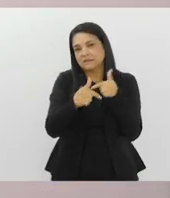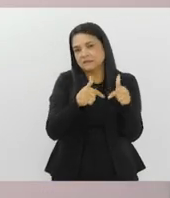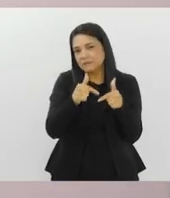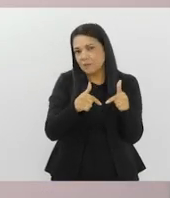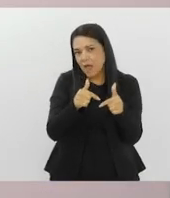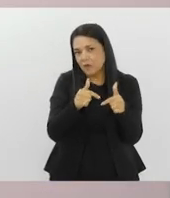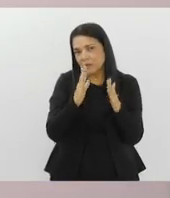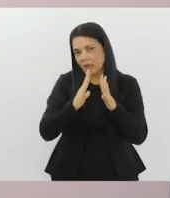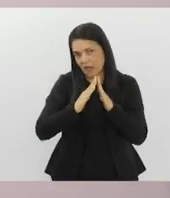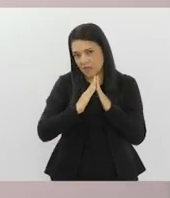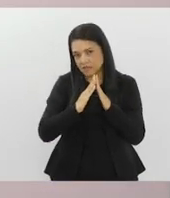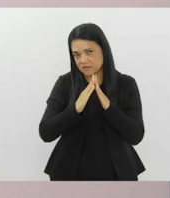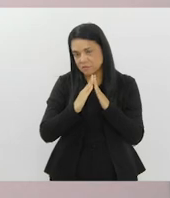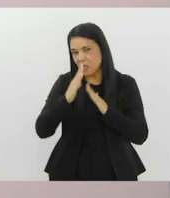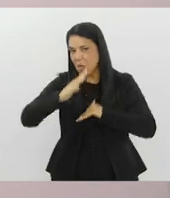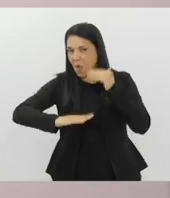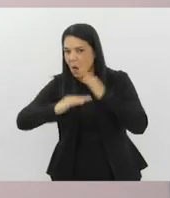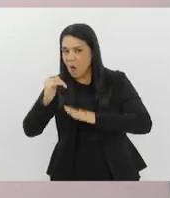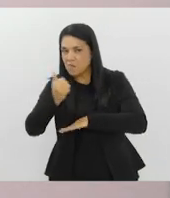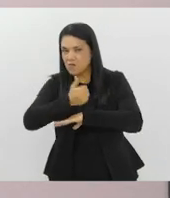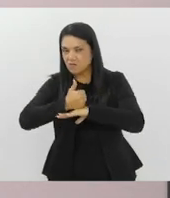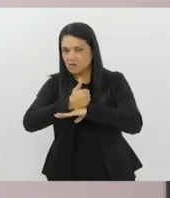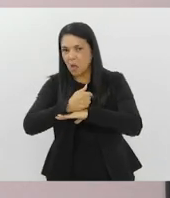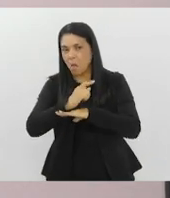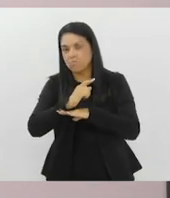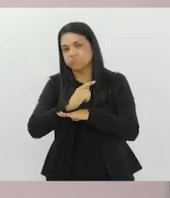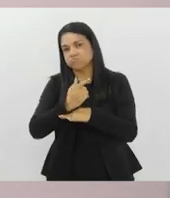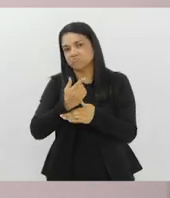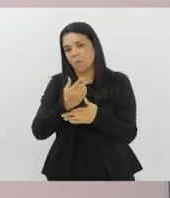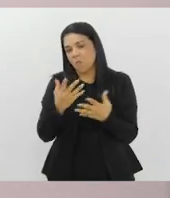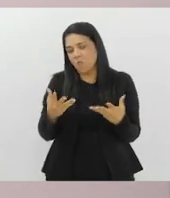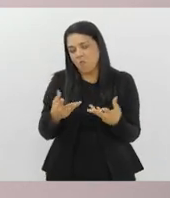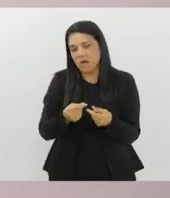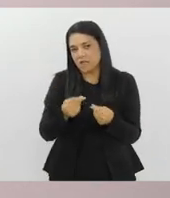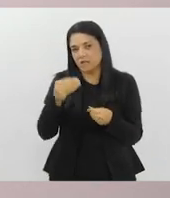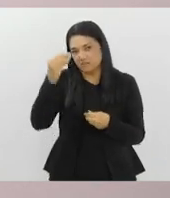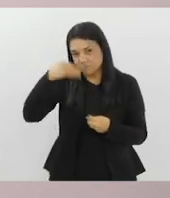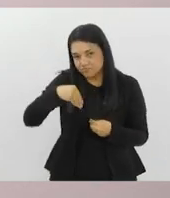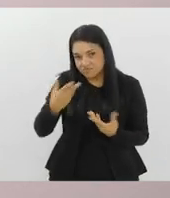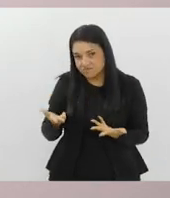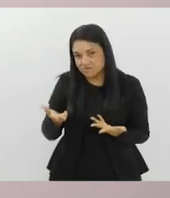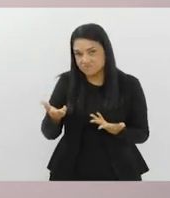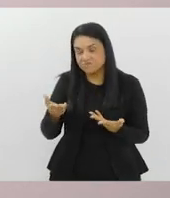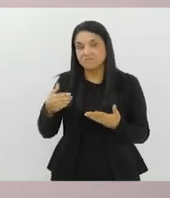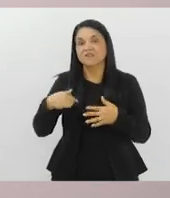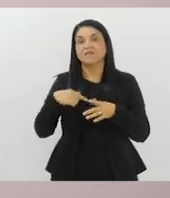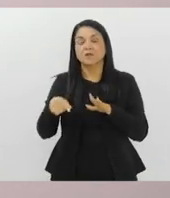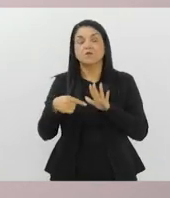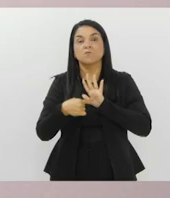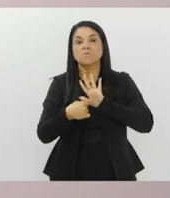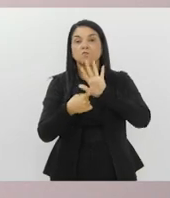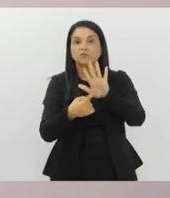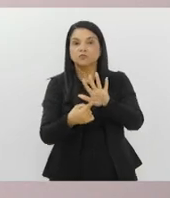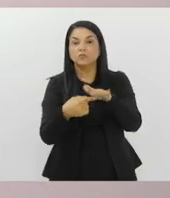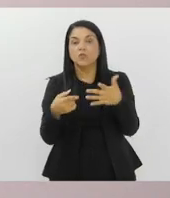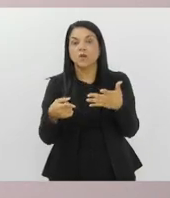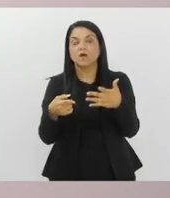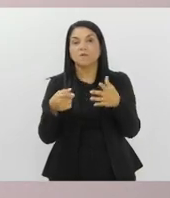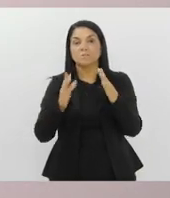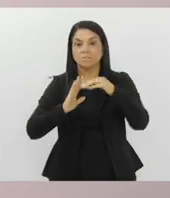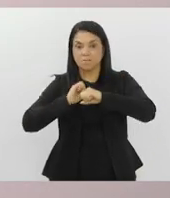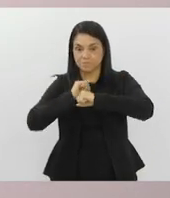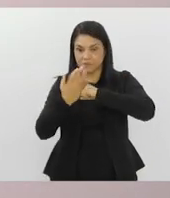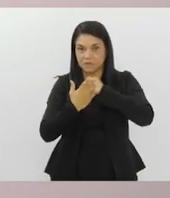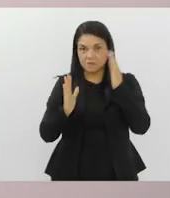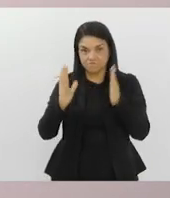capaz. E aí eu acho que a pandemia nos trouxe uma realidade, mostrou que foi possível, porque durante a pandemia nós